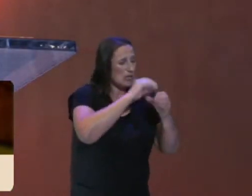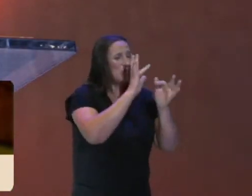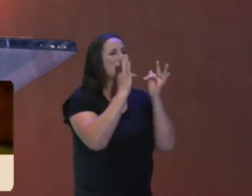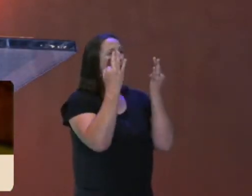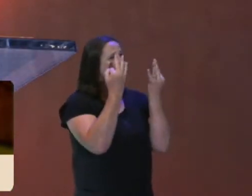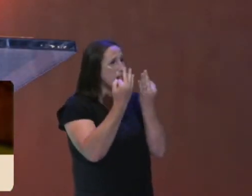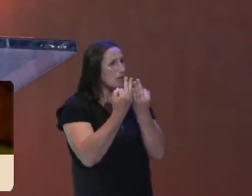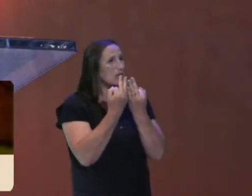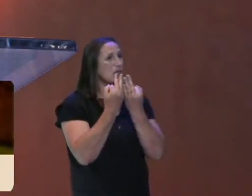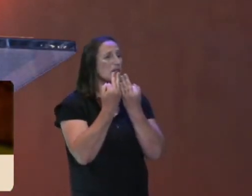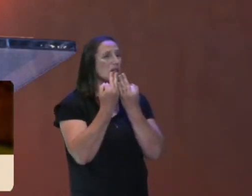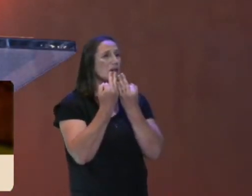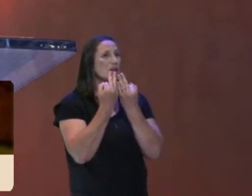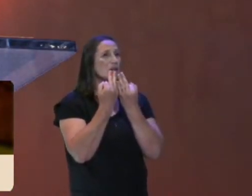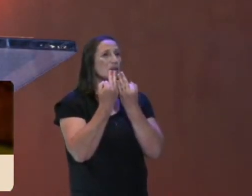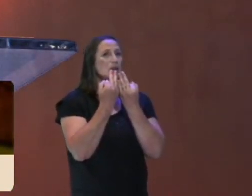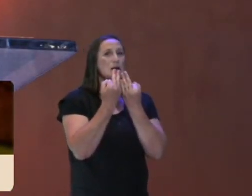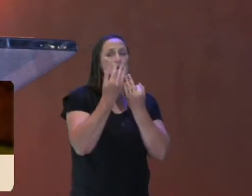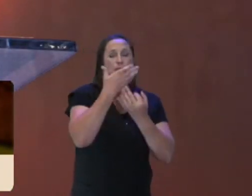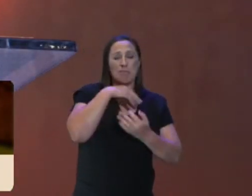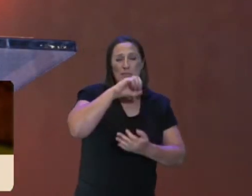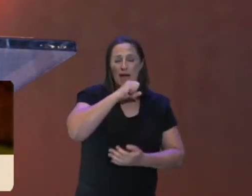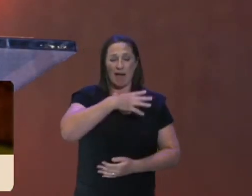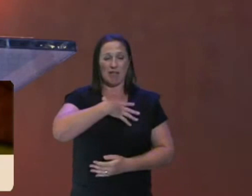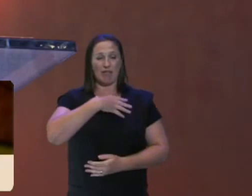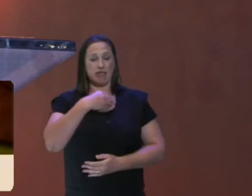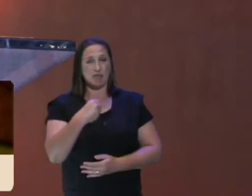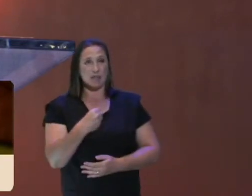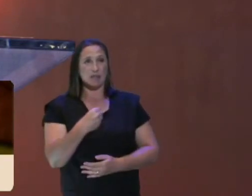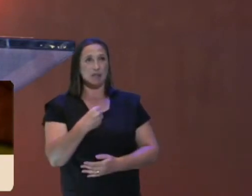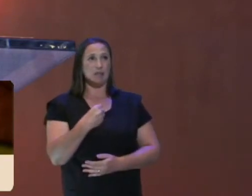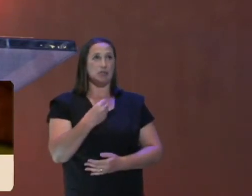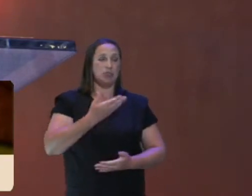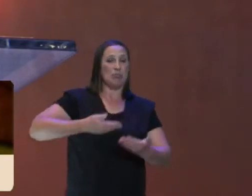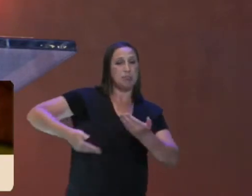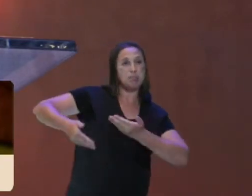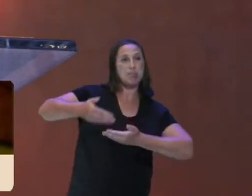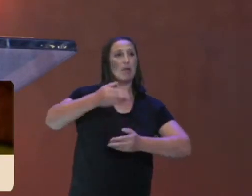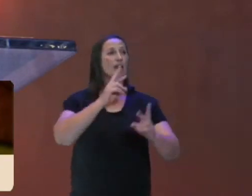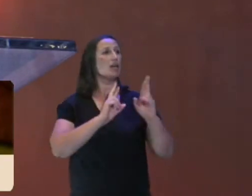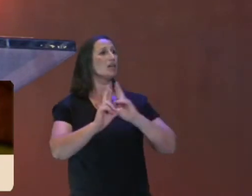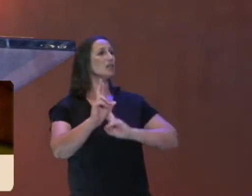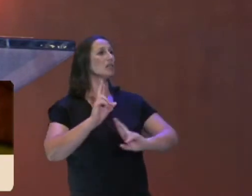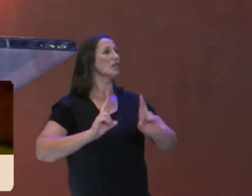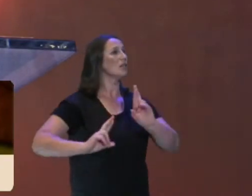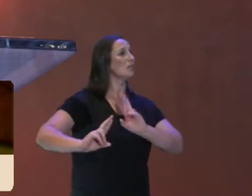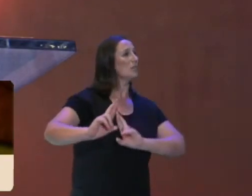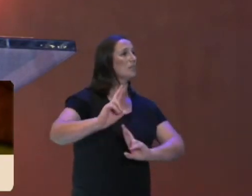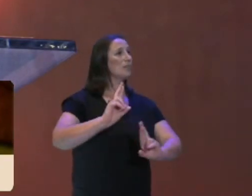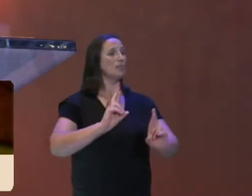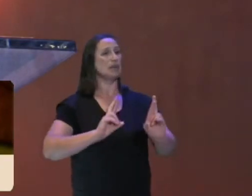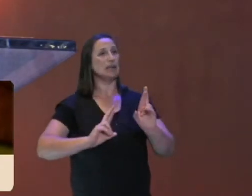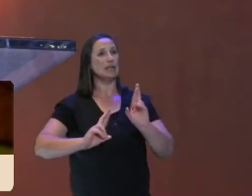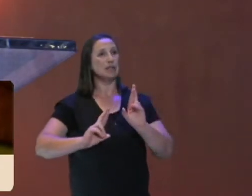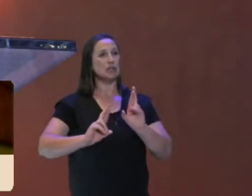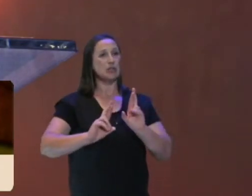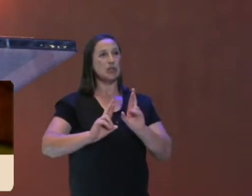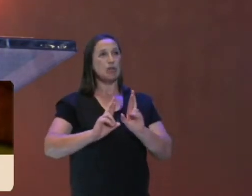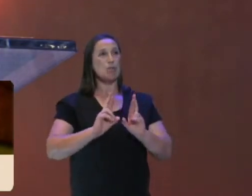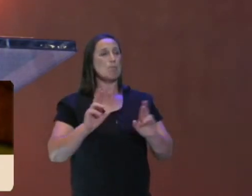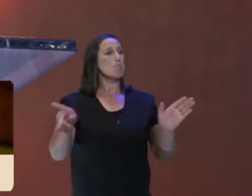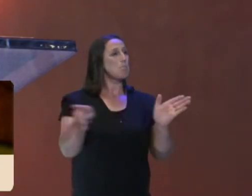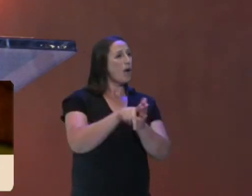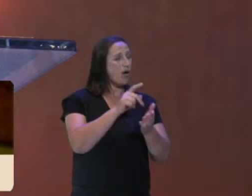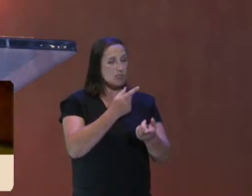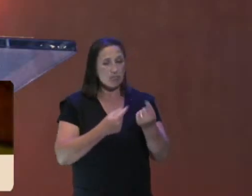nos relacionamentos entre pais e filhos, filhos e pais, entre questões financeiras que